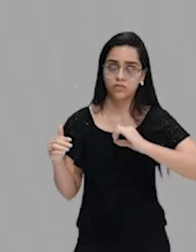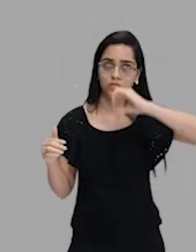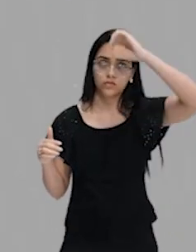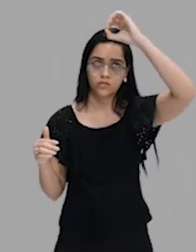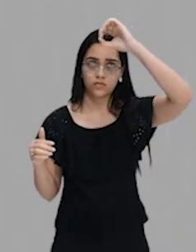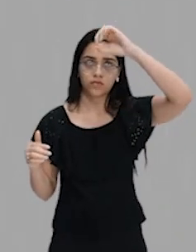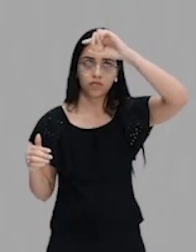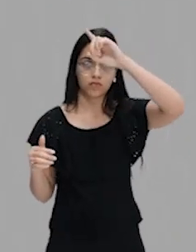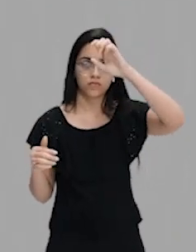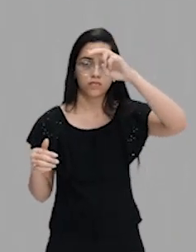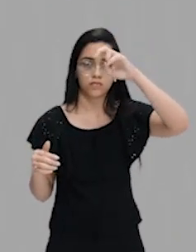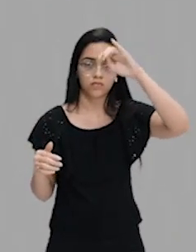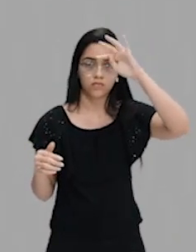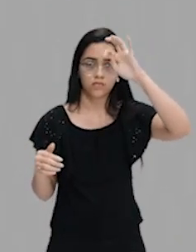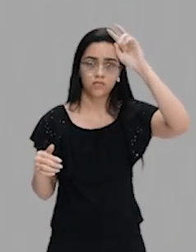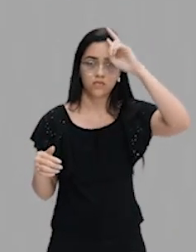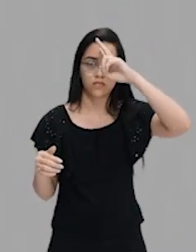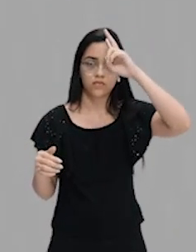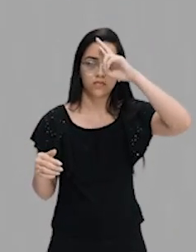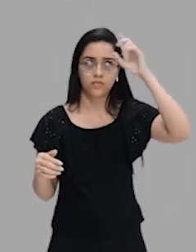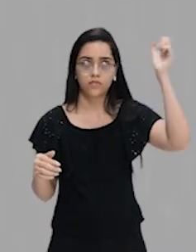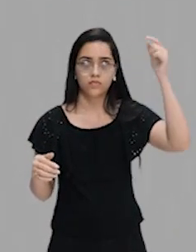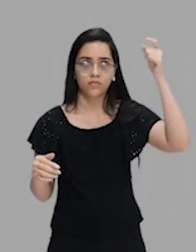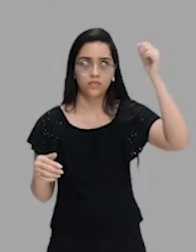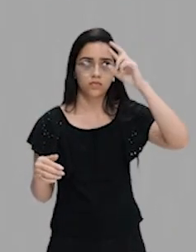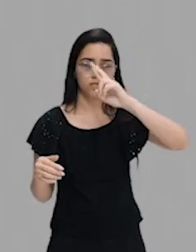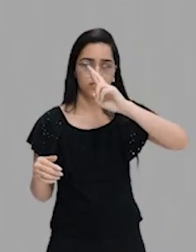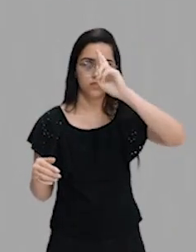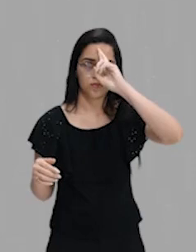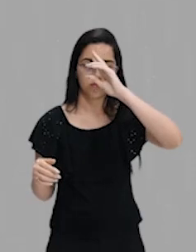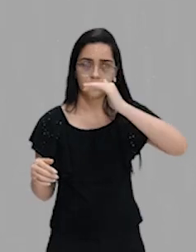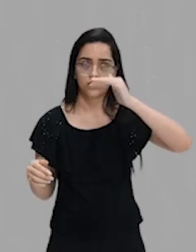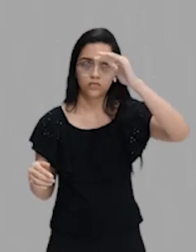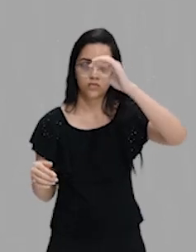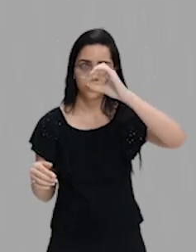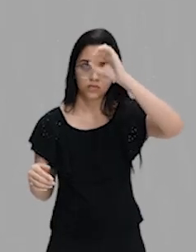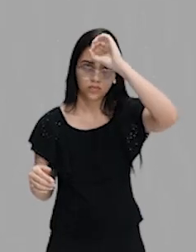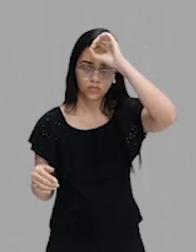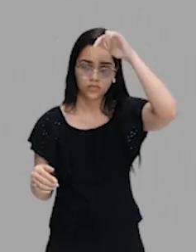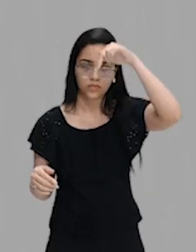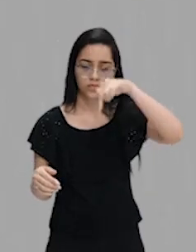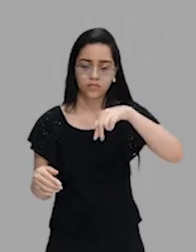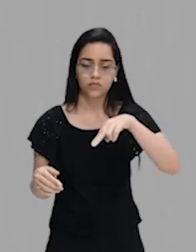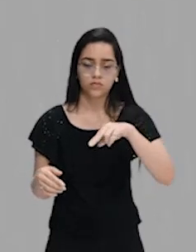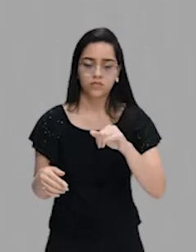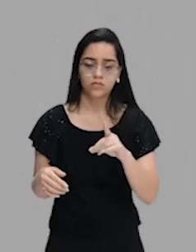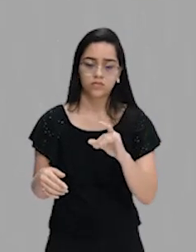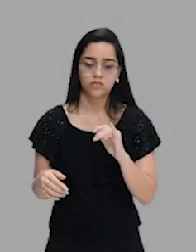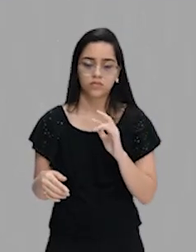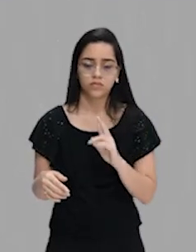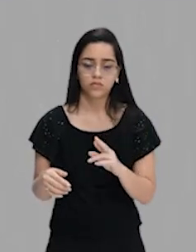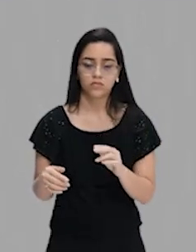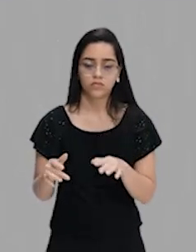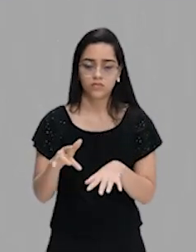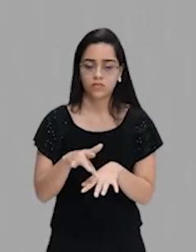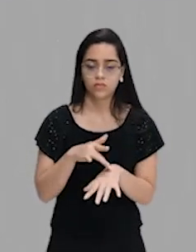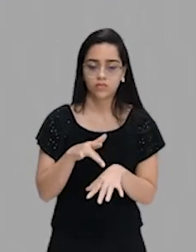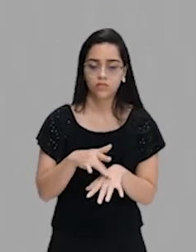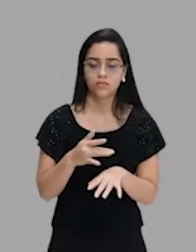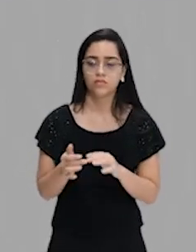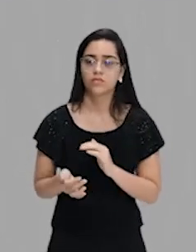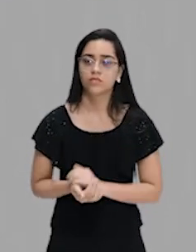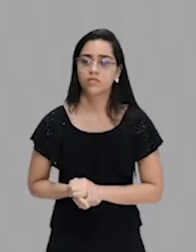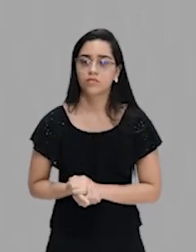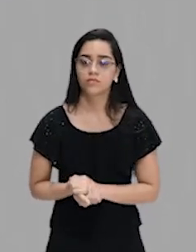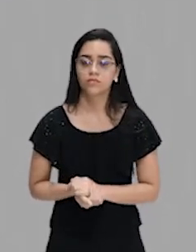acima da cabeça, só lembrar do sol de meio-dia, acima da cabeça, já no zênite, e o nadir é diametralmente oposto,